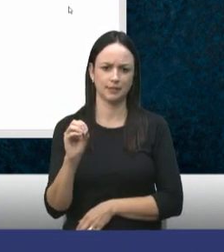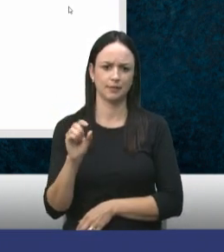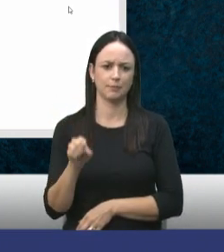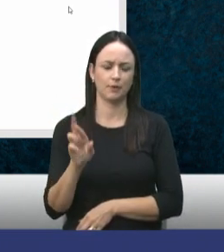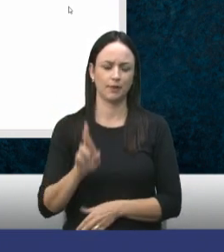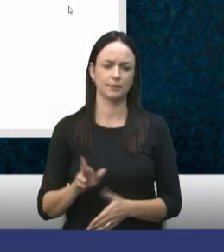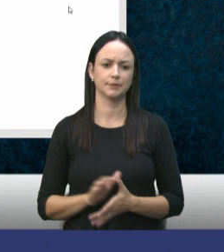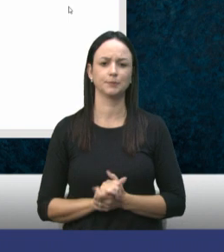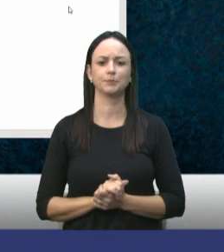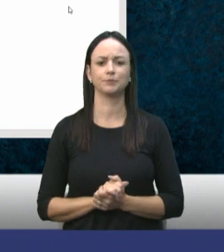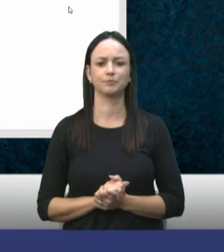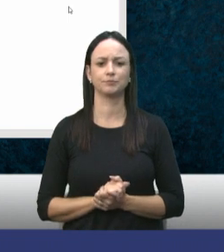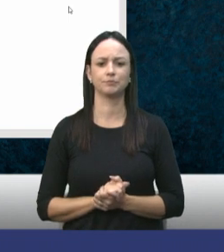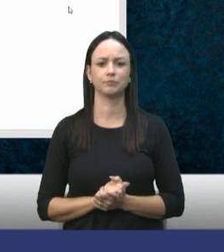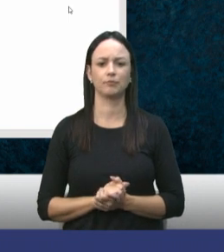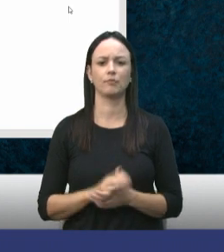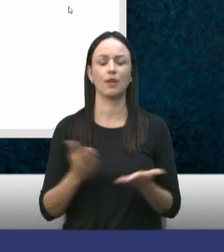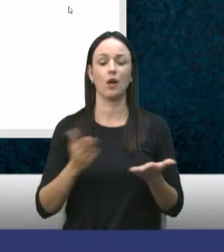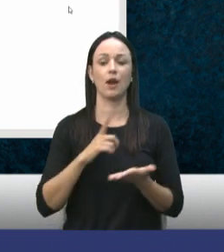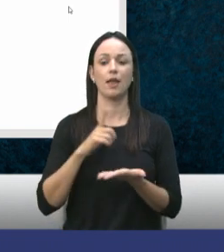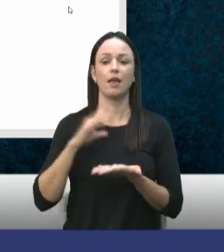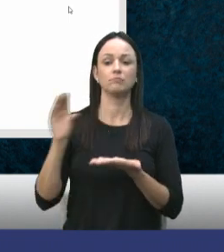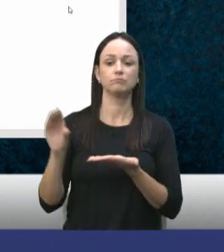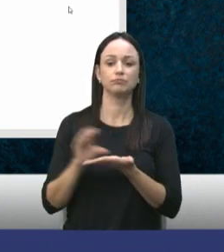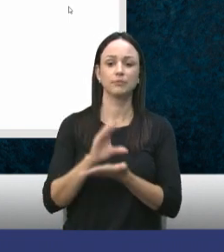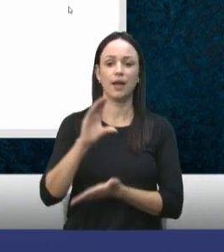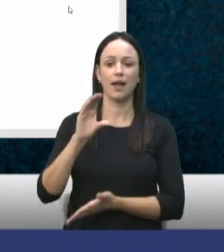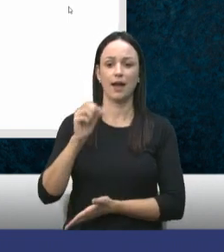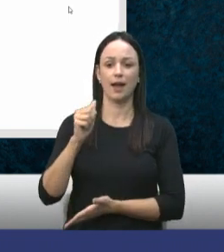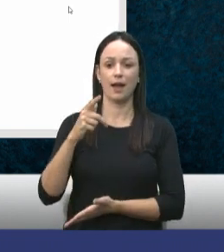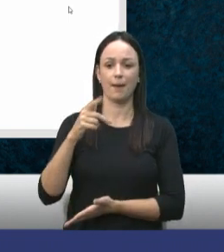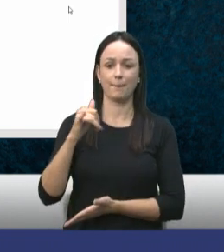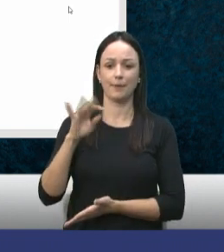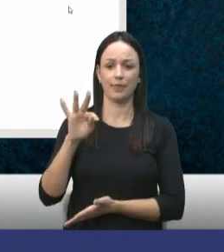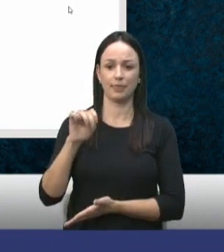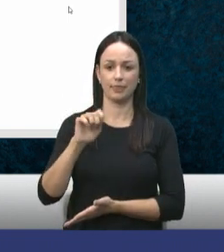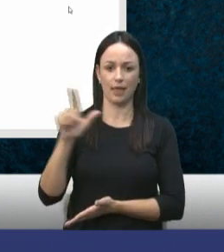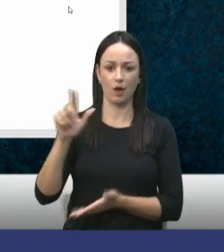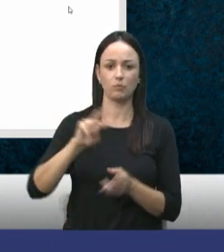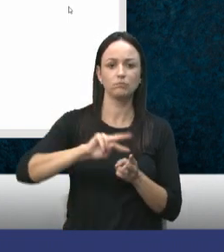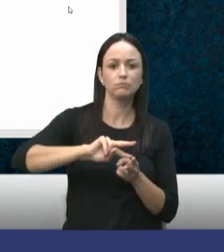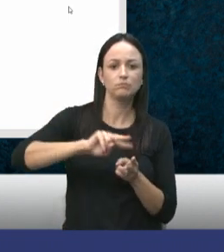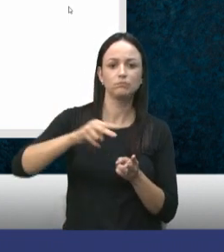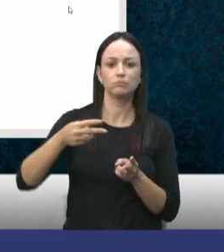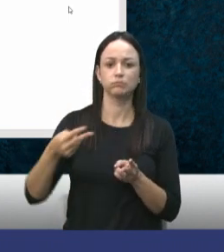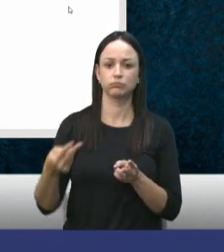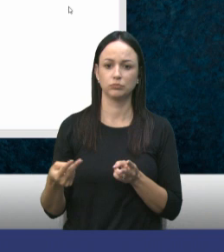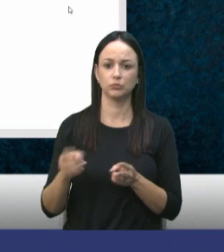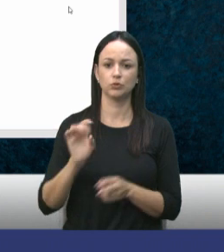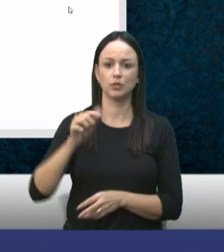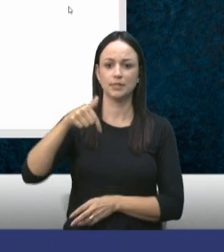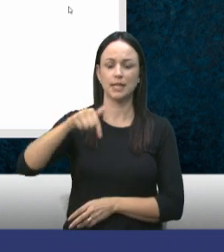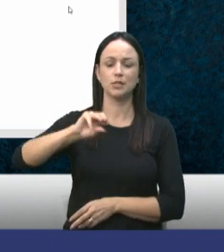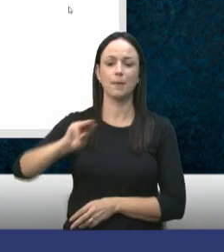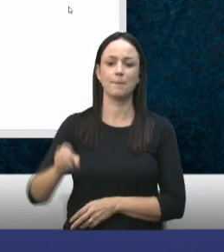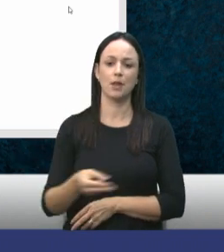R$3.130.000. Receitas de capital, nós vamos ter a transferência de capital apenas,